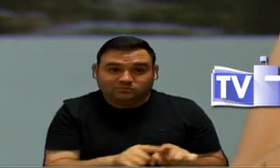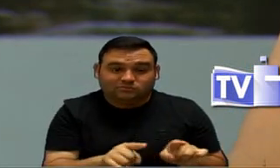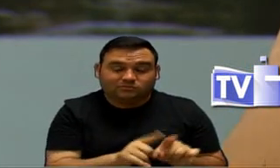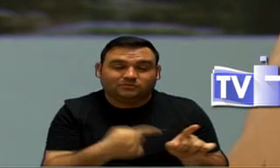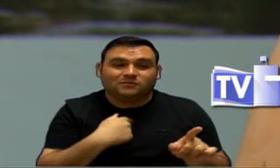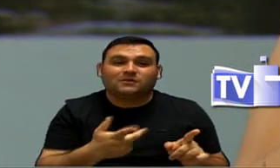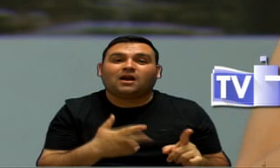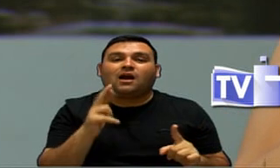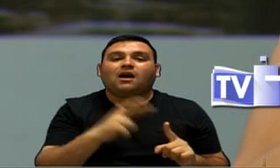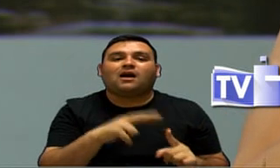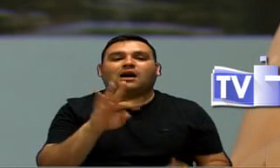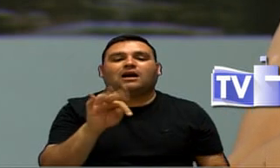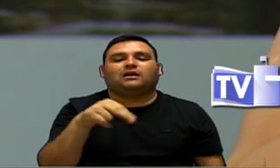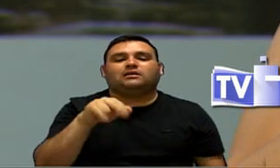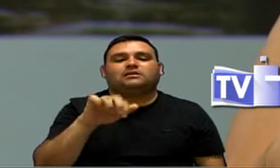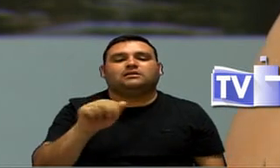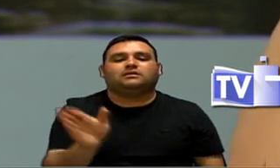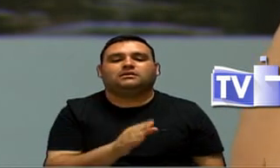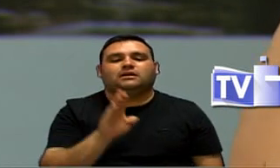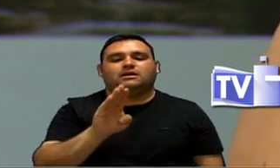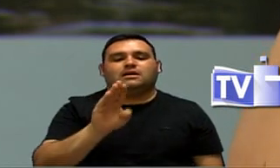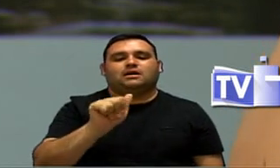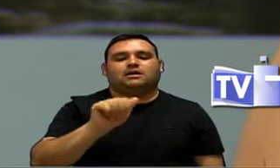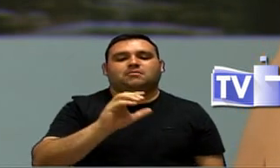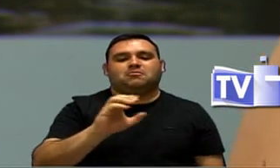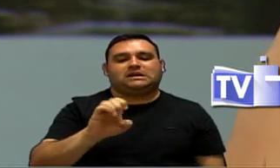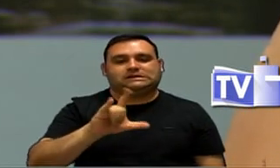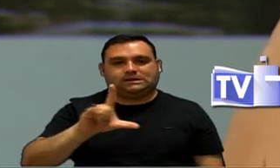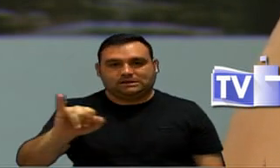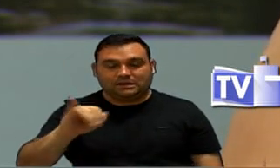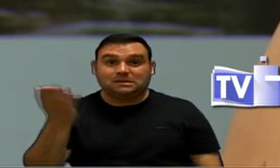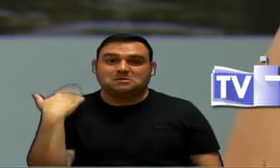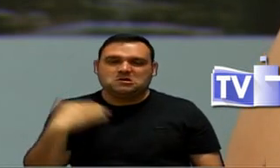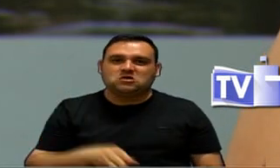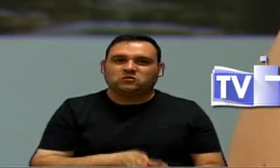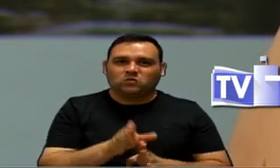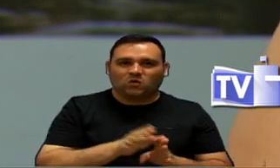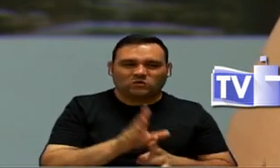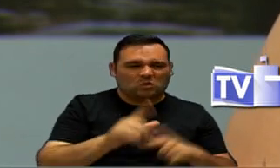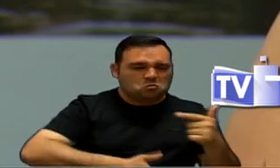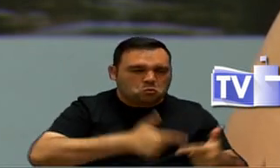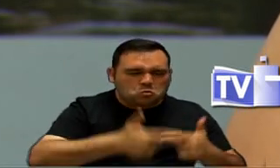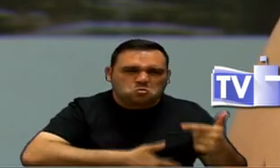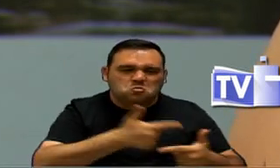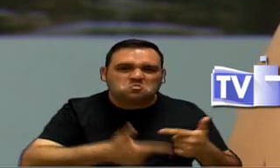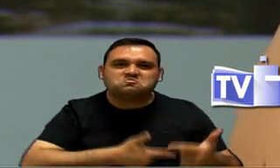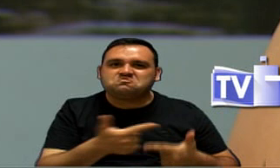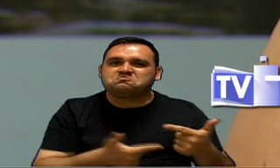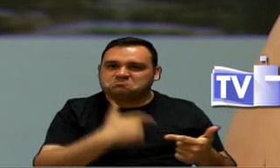uma menção à Tânia Bacelli, né, que participou ativamente aí do conselho.